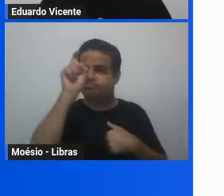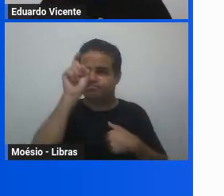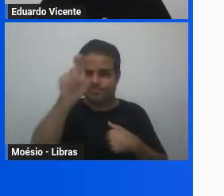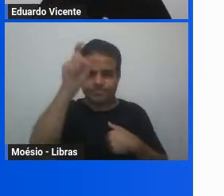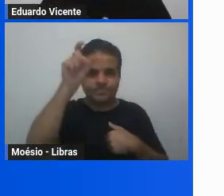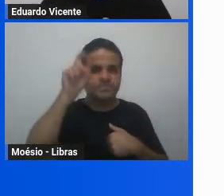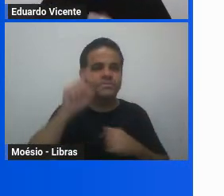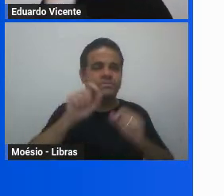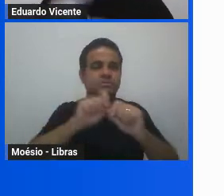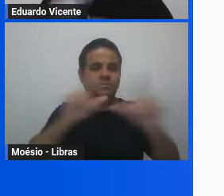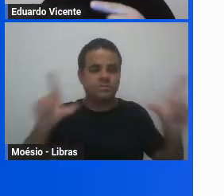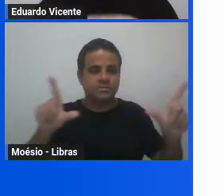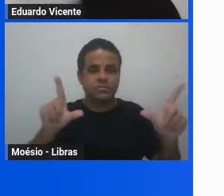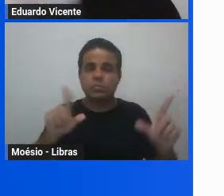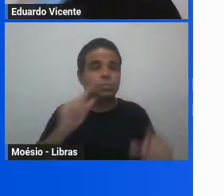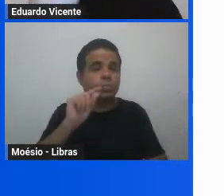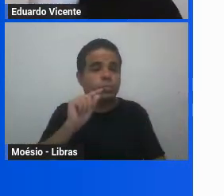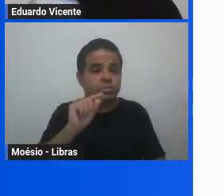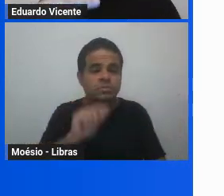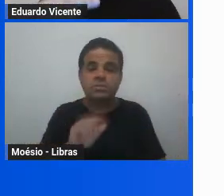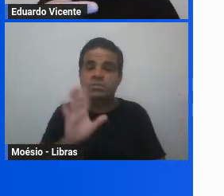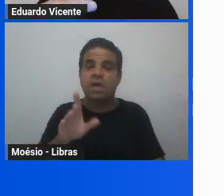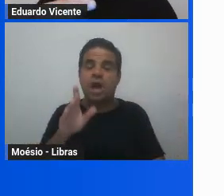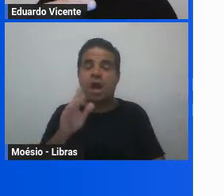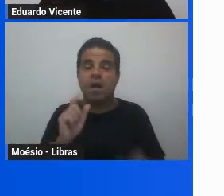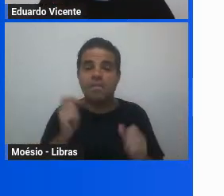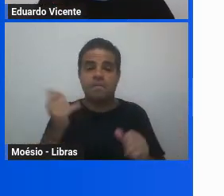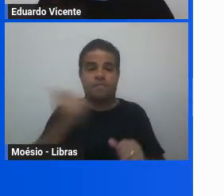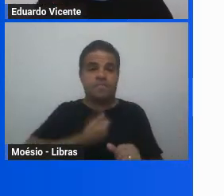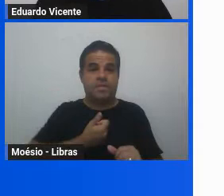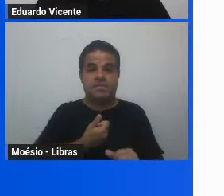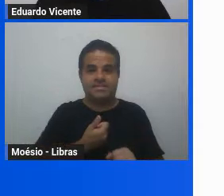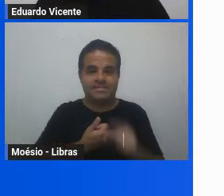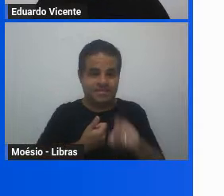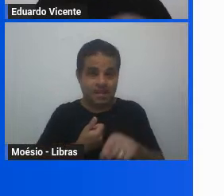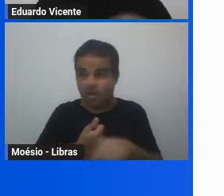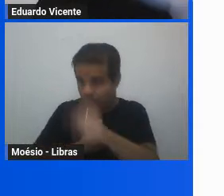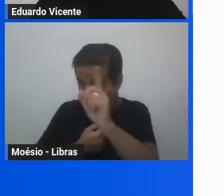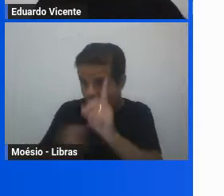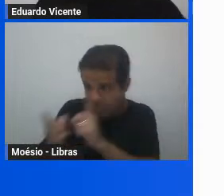do TEA, já vai dar um alerta para quem vai atender